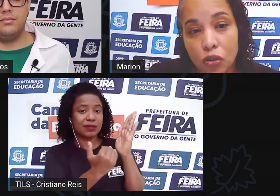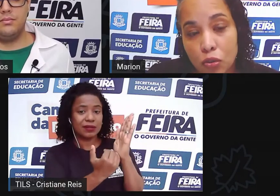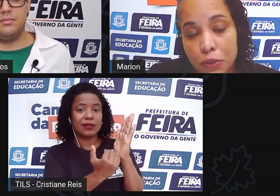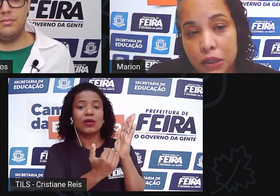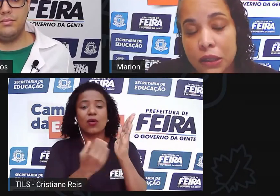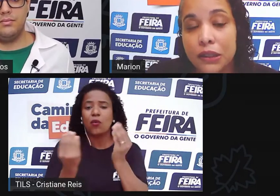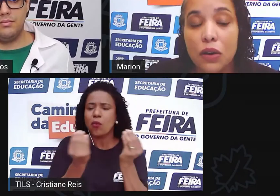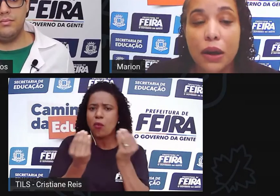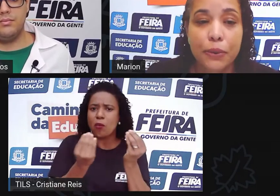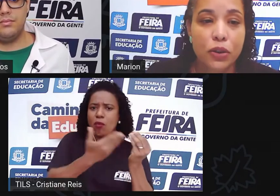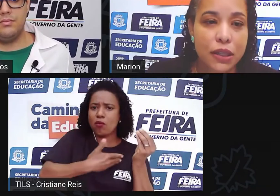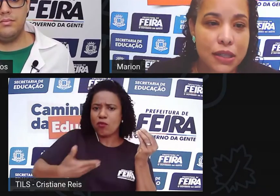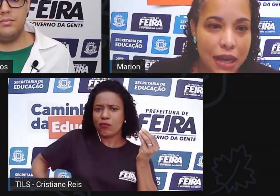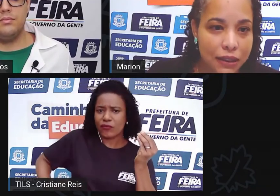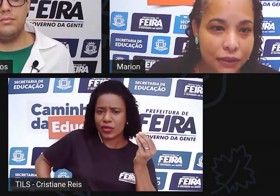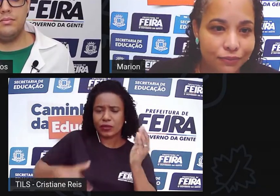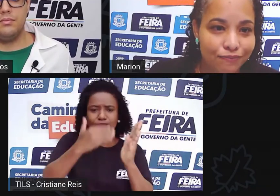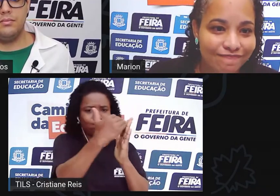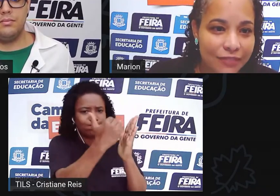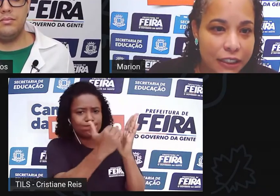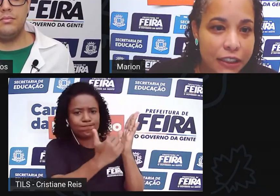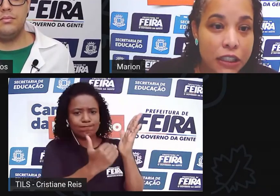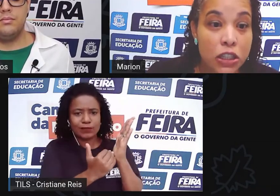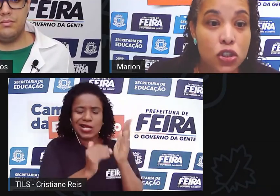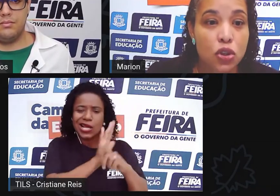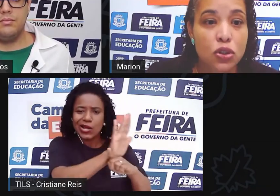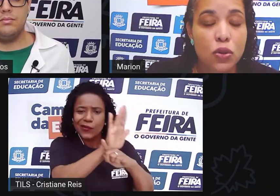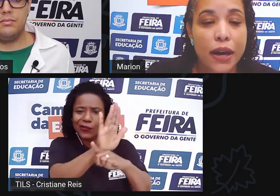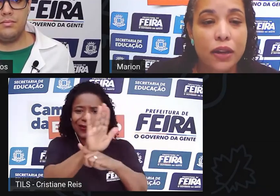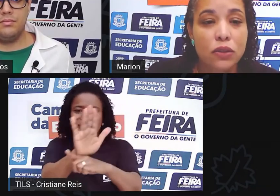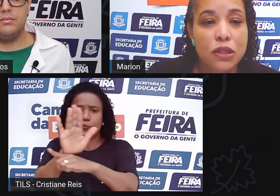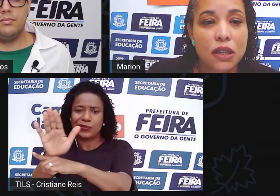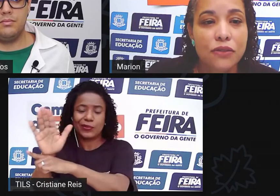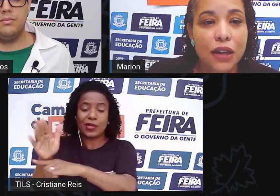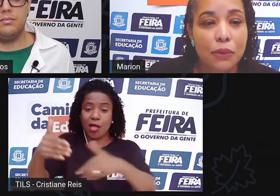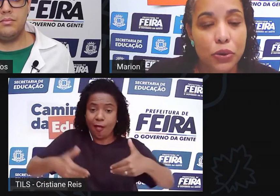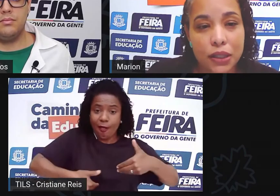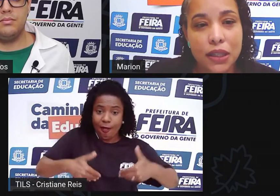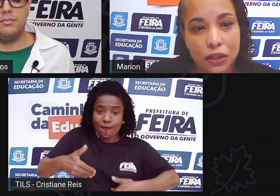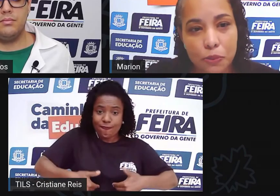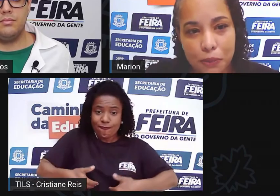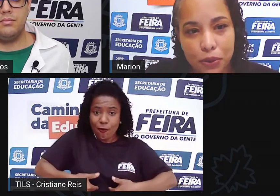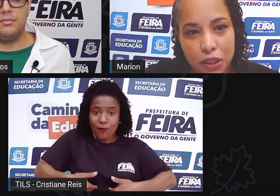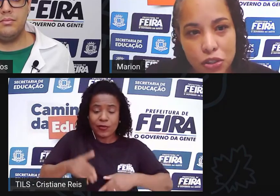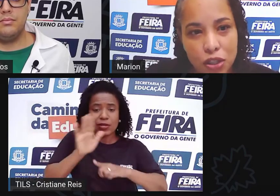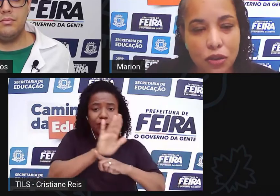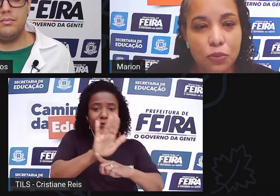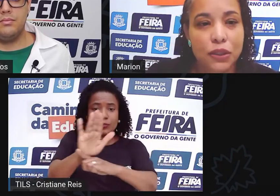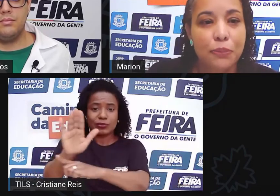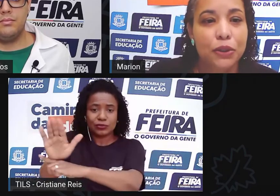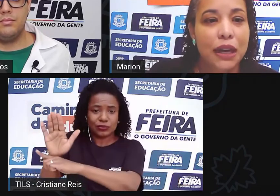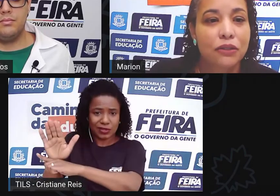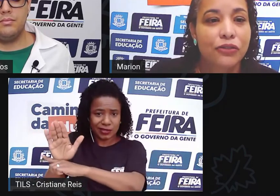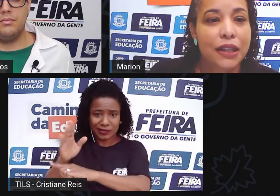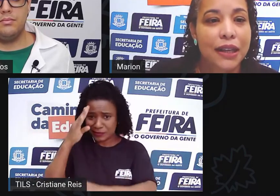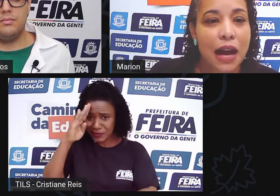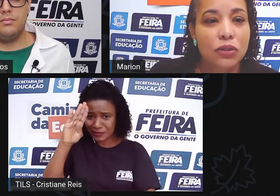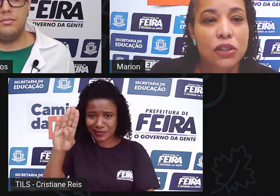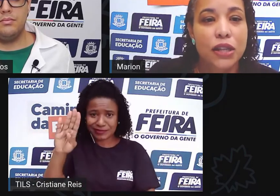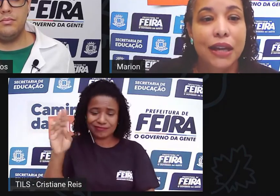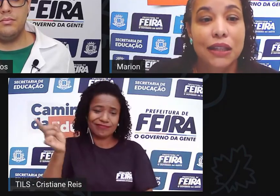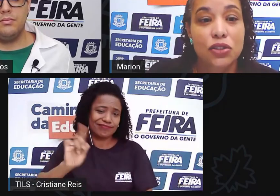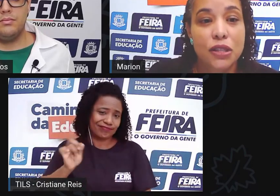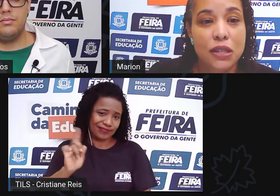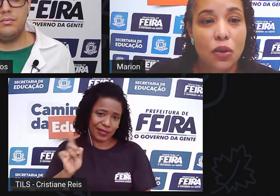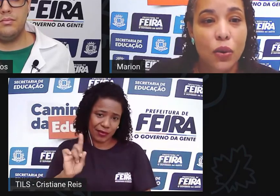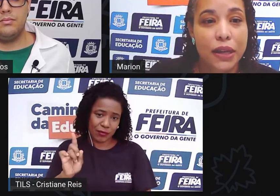combate à fome não é priorizada, né? Josué, inclusive, acabou entrando para a política como deputado federal